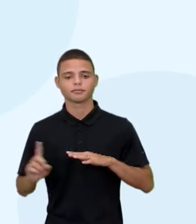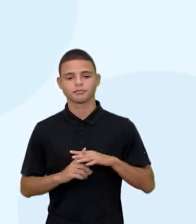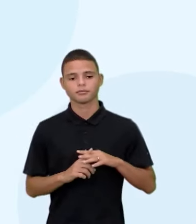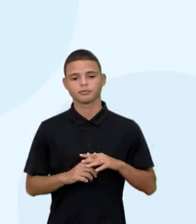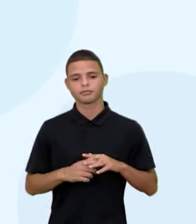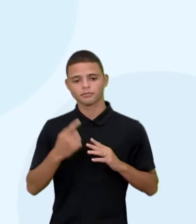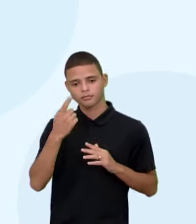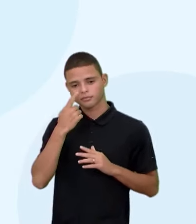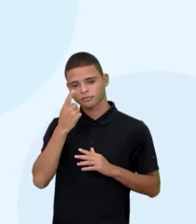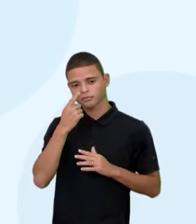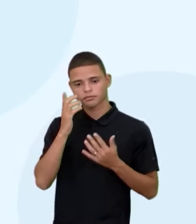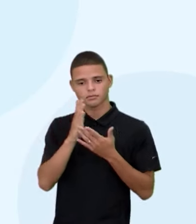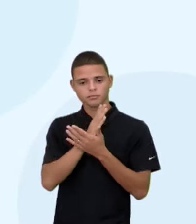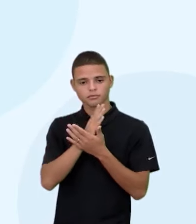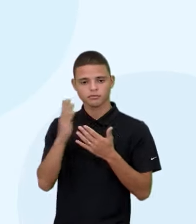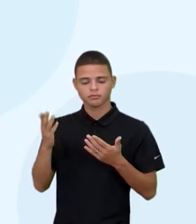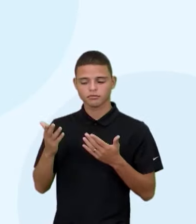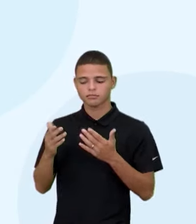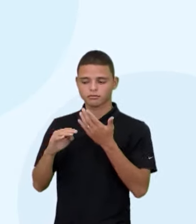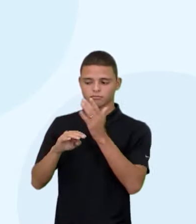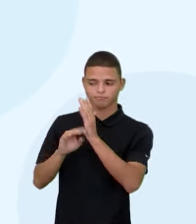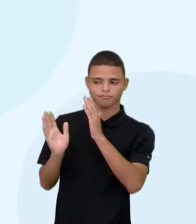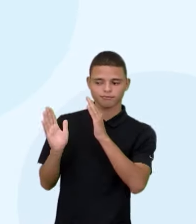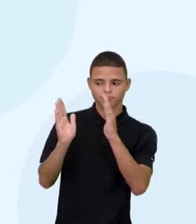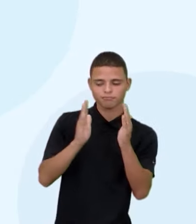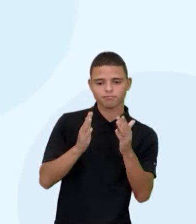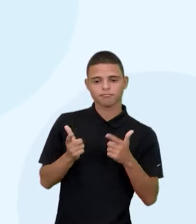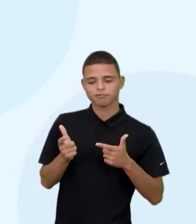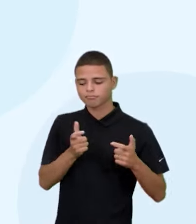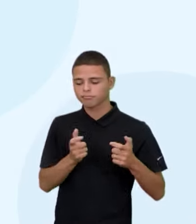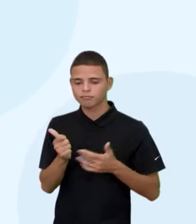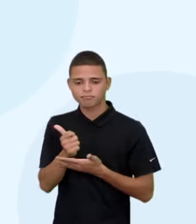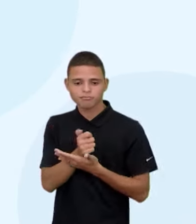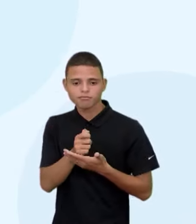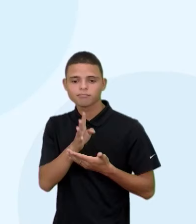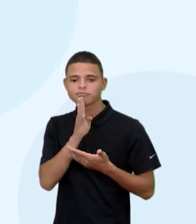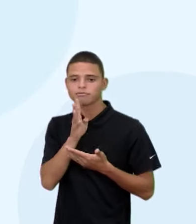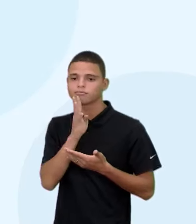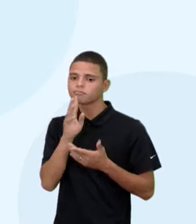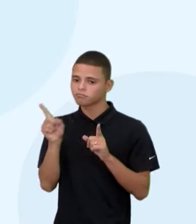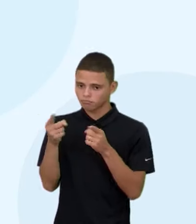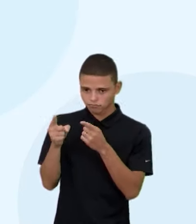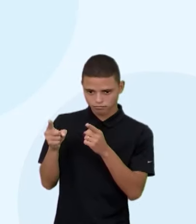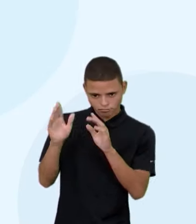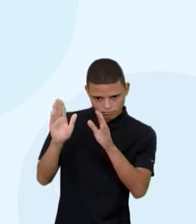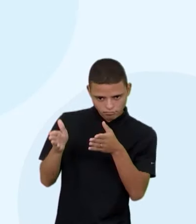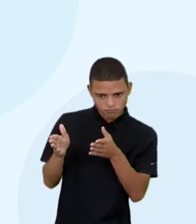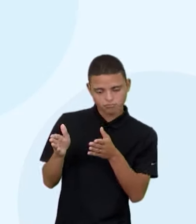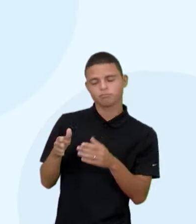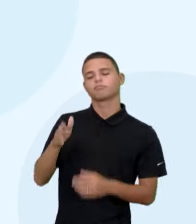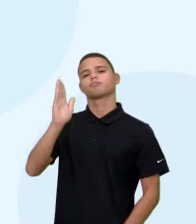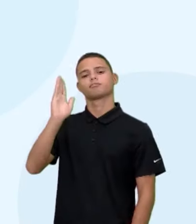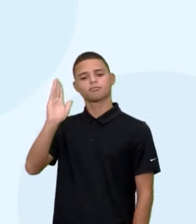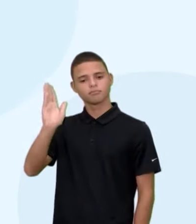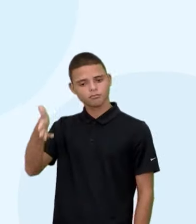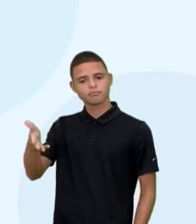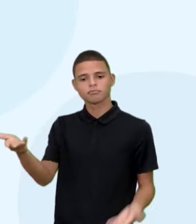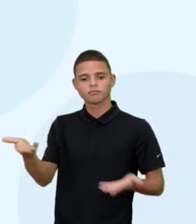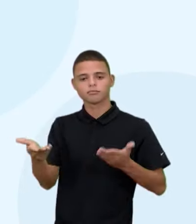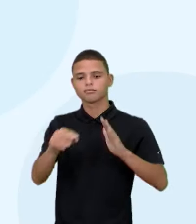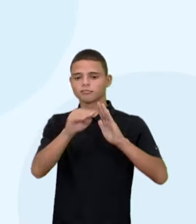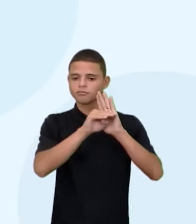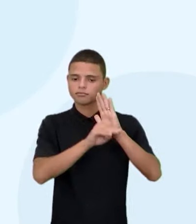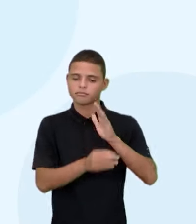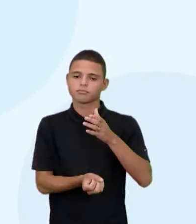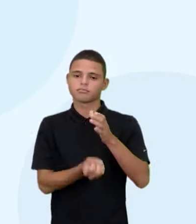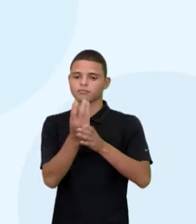trilha sonora de filmes e jogos, já fizemos. Reconhecemos a música como elemento narrativo, fizemos. E agora estamos criando playlists